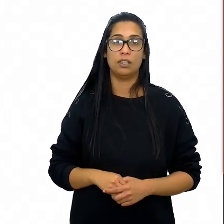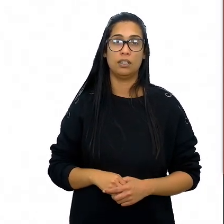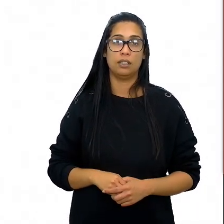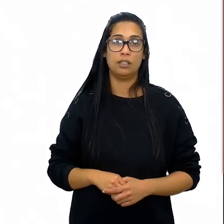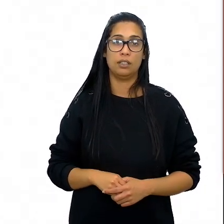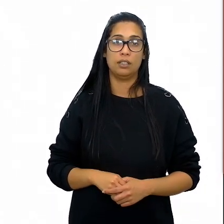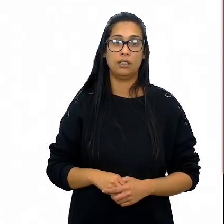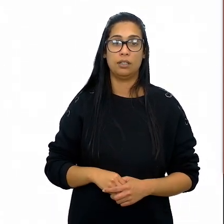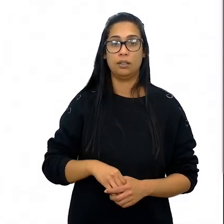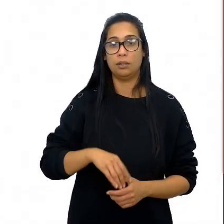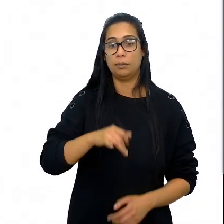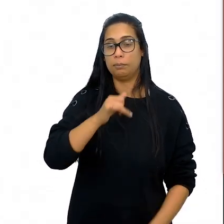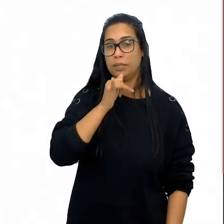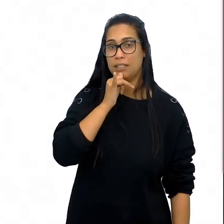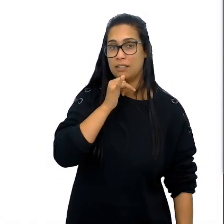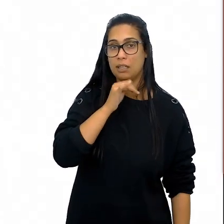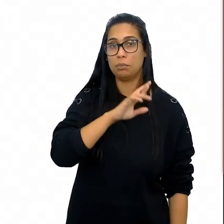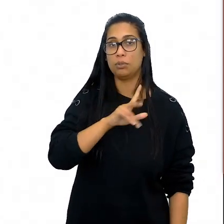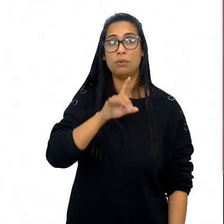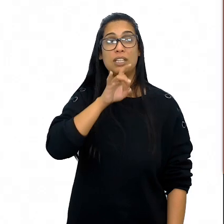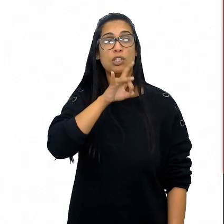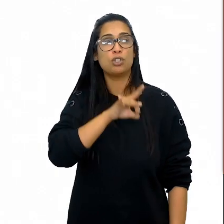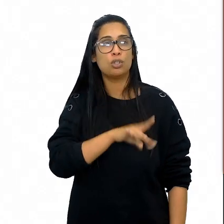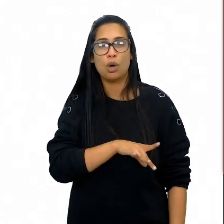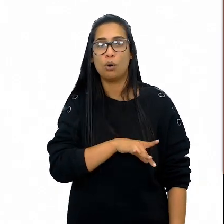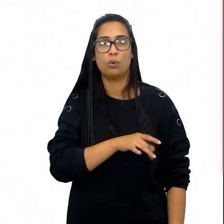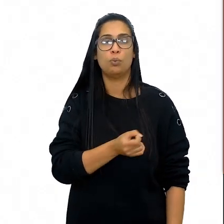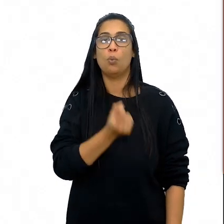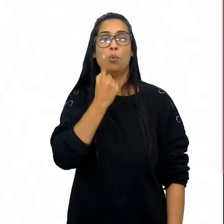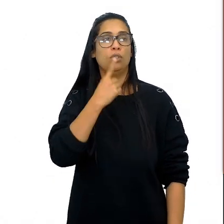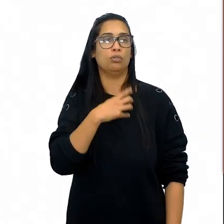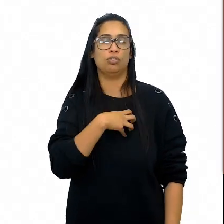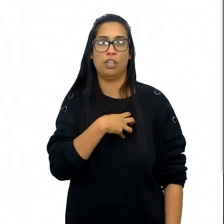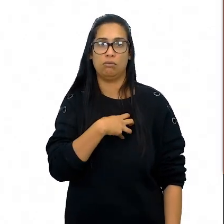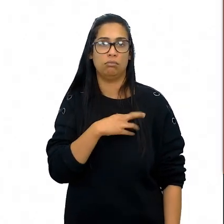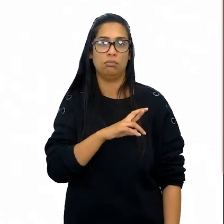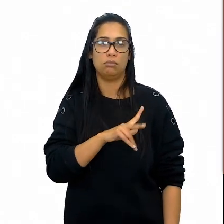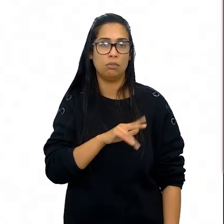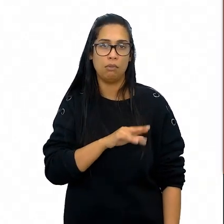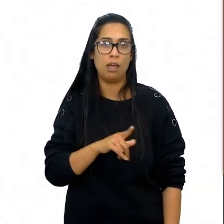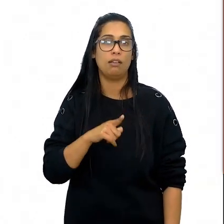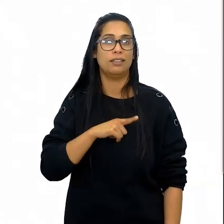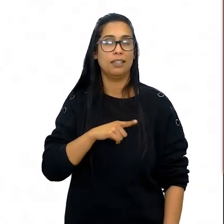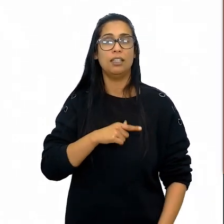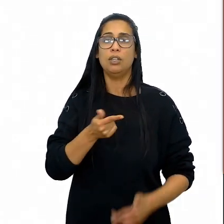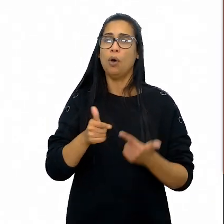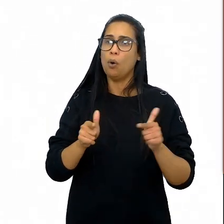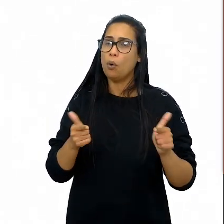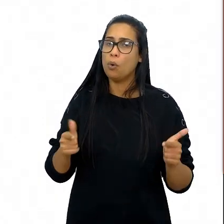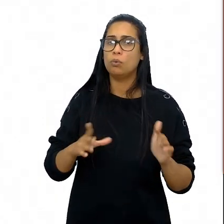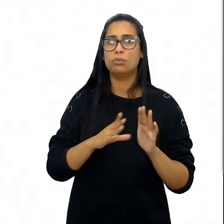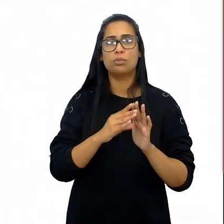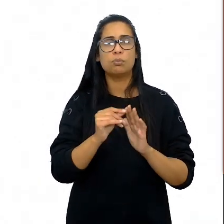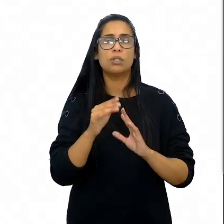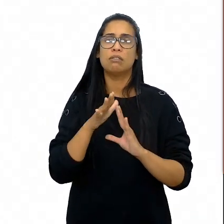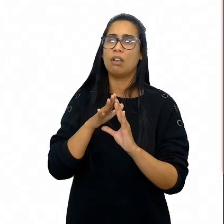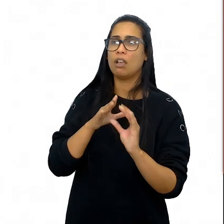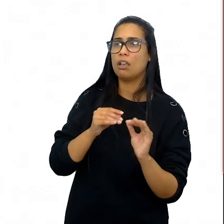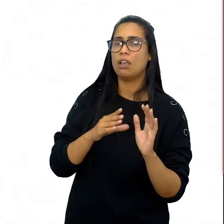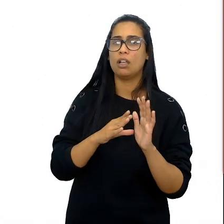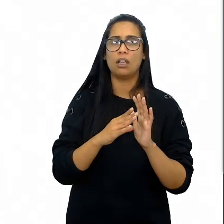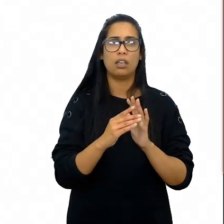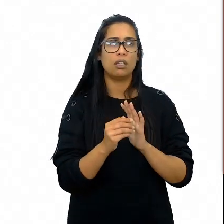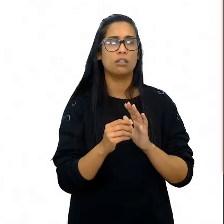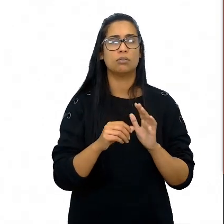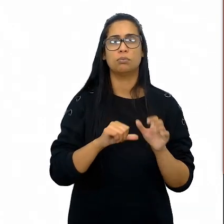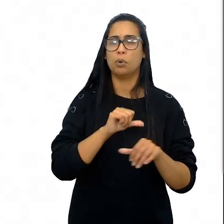nós temos um fundamental ela é trabalhada de forma dialógica nela vai e volta no sentido